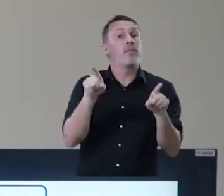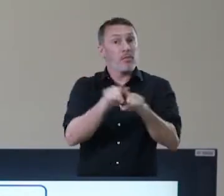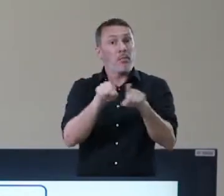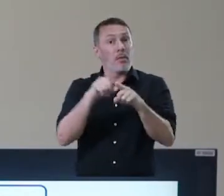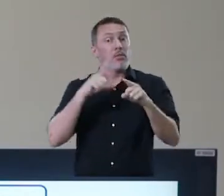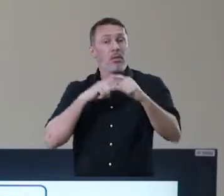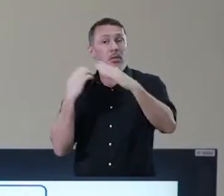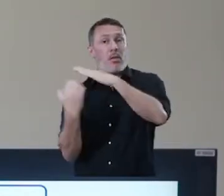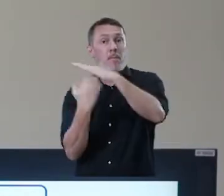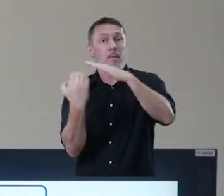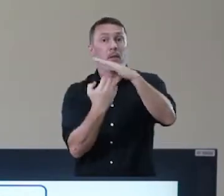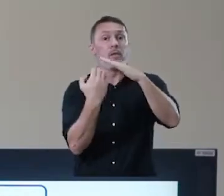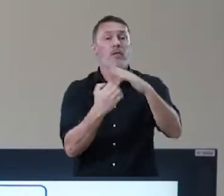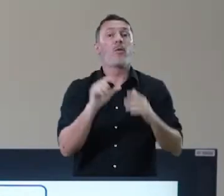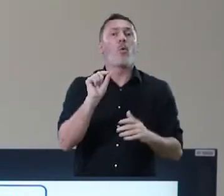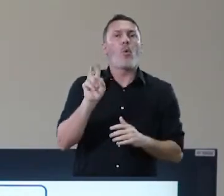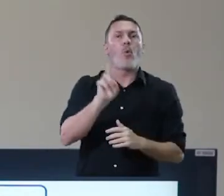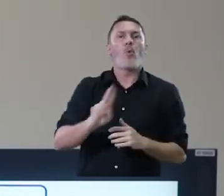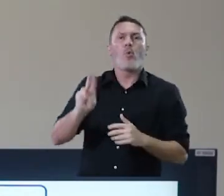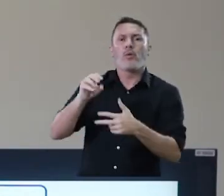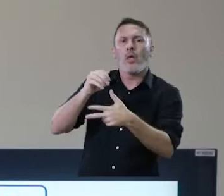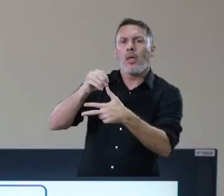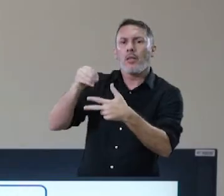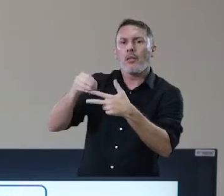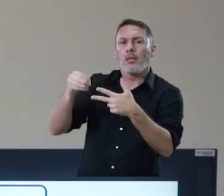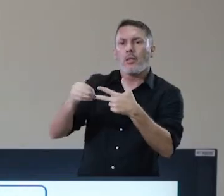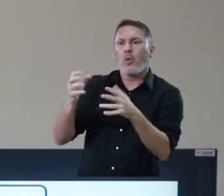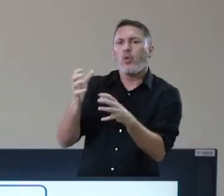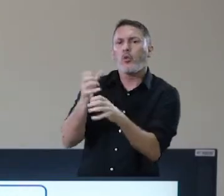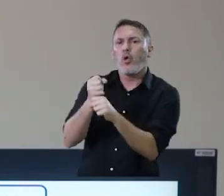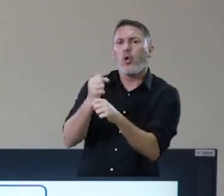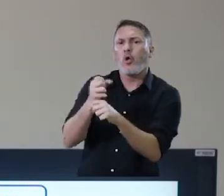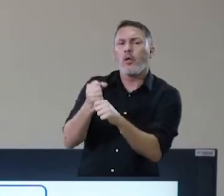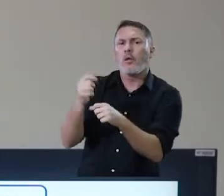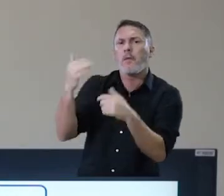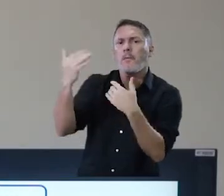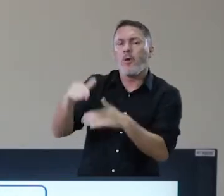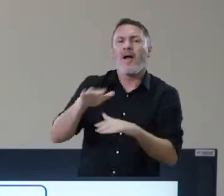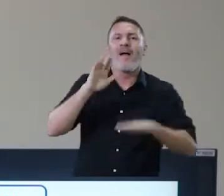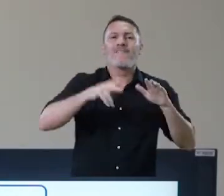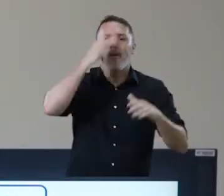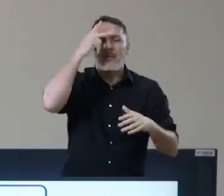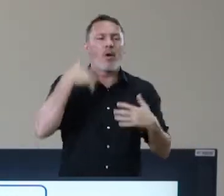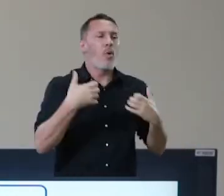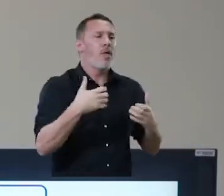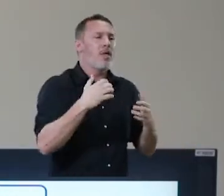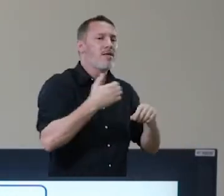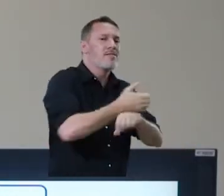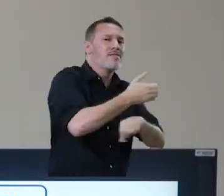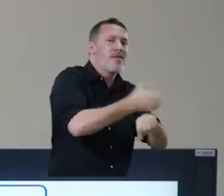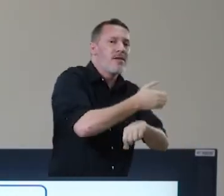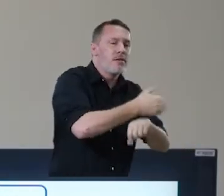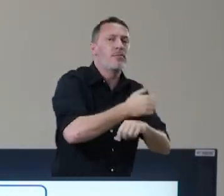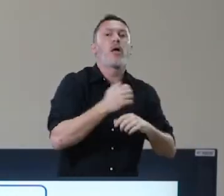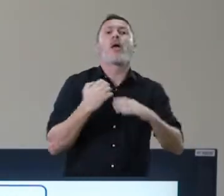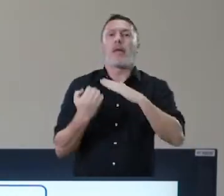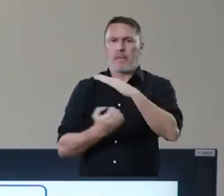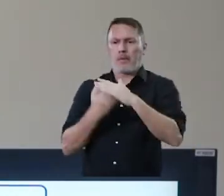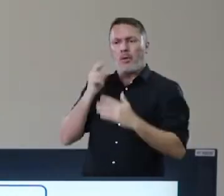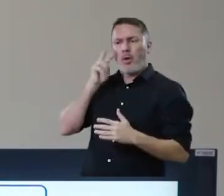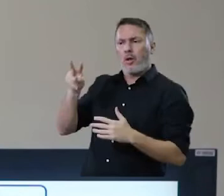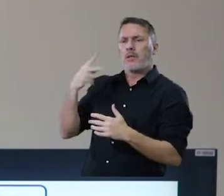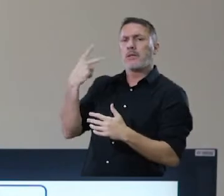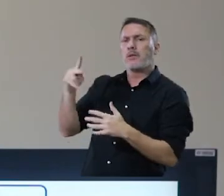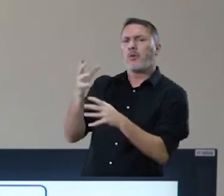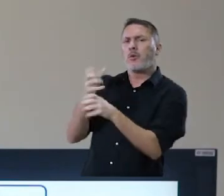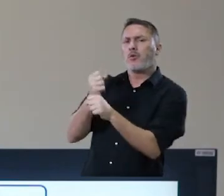Algumas empresas também utilizam o Enem como autoavaliação. Eles utilizam o Enem, né? Às vezes você quer fazer um estágio, vai entrar em alguma coisa,